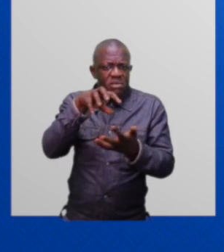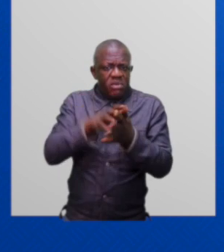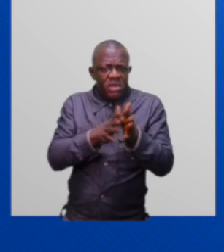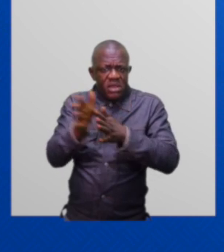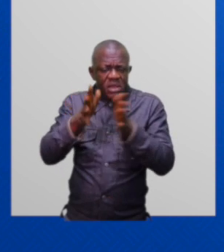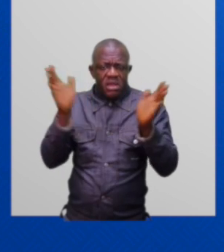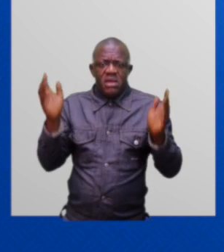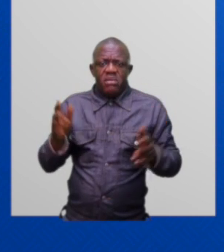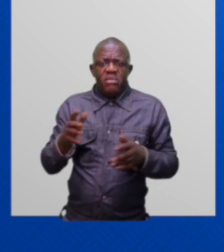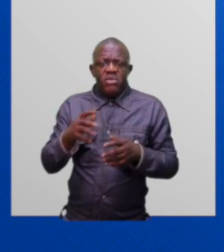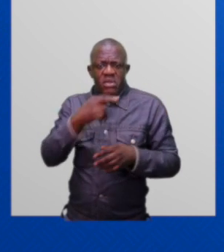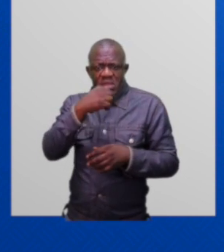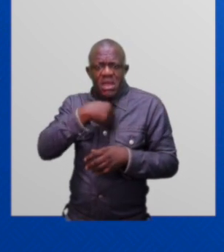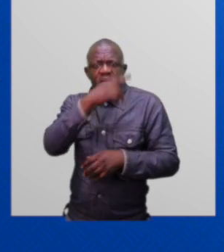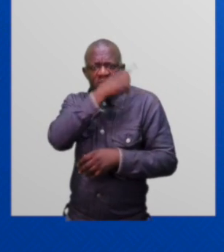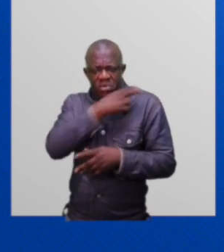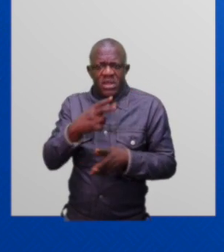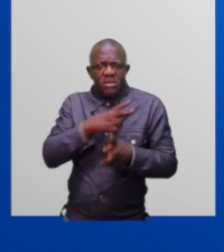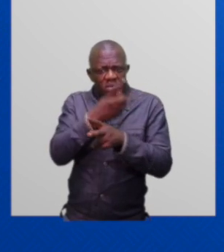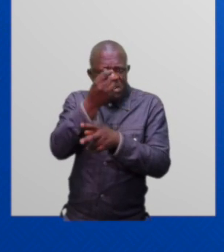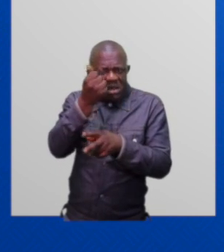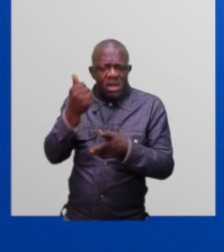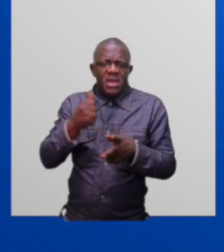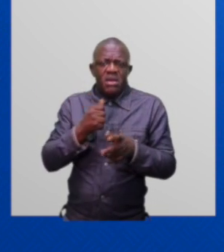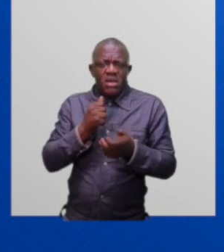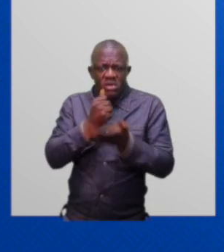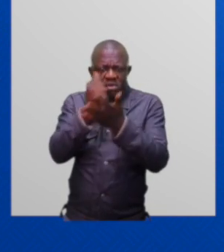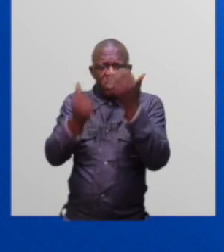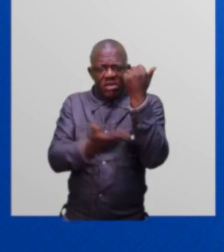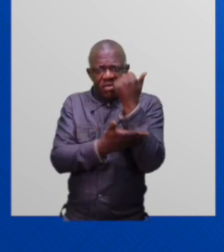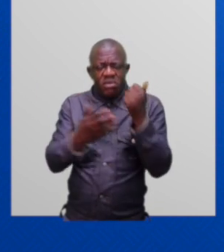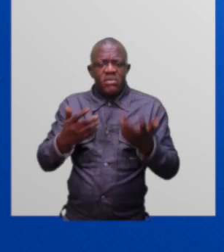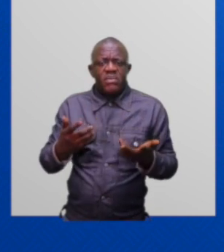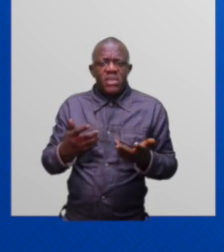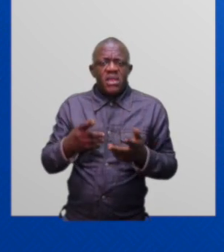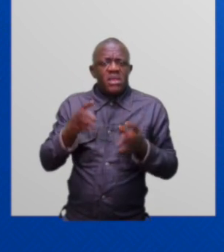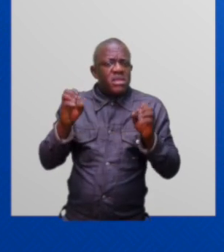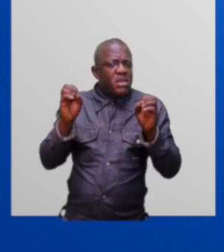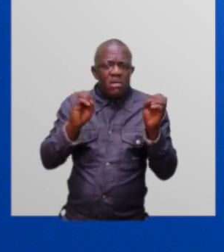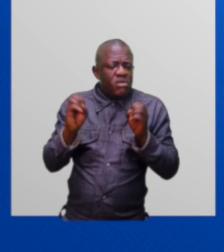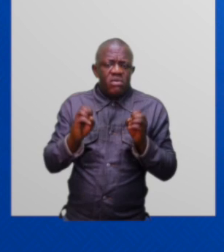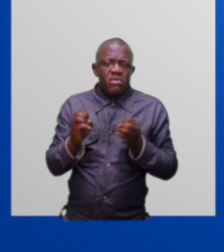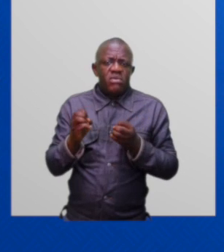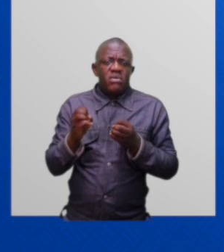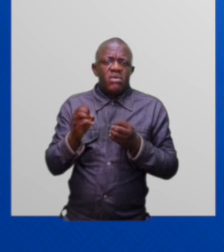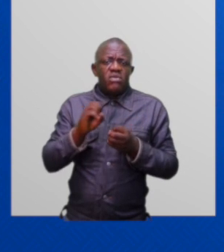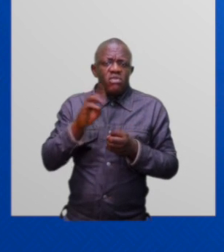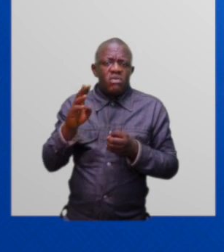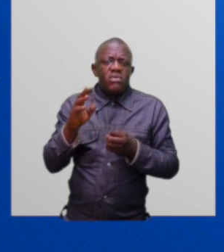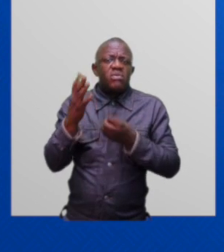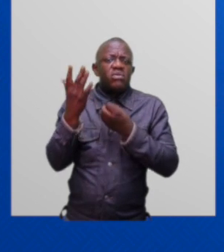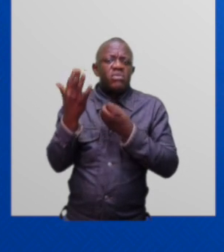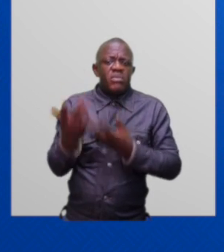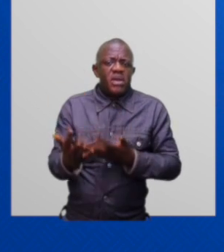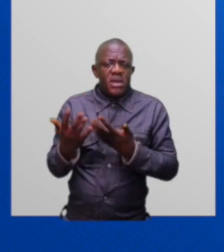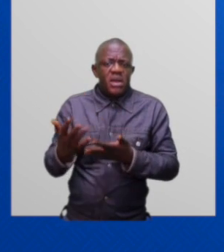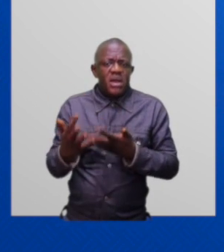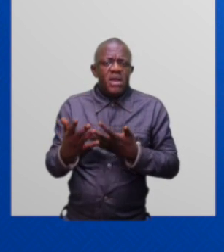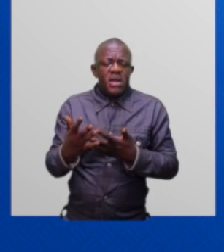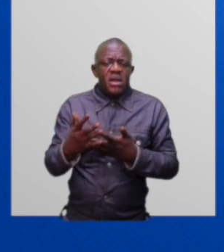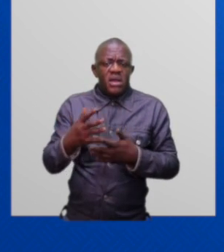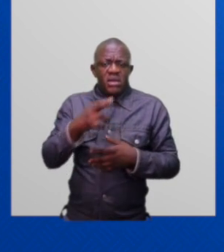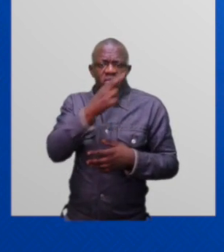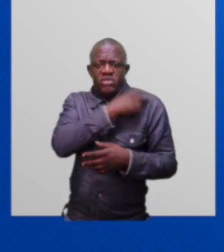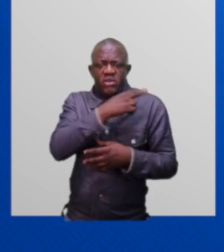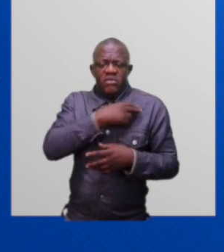de poderes e de recursos materiais e financeiros próprios, sendo apenas responsável politicamente perante o Conselho